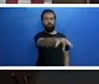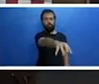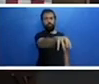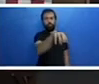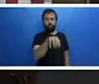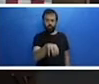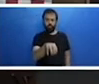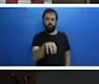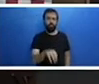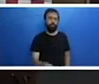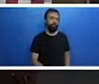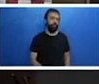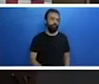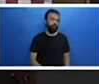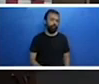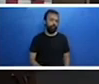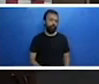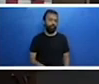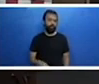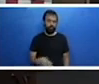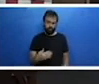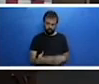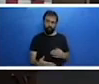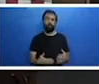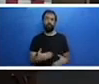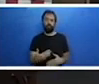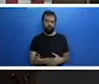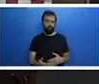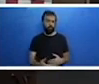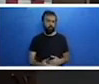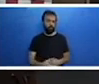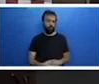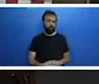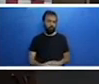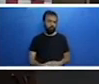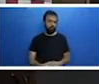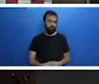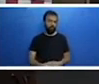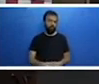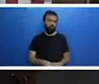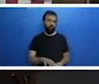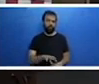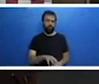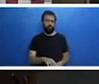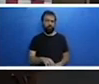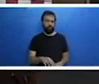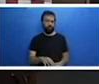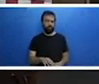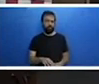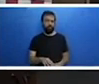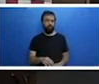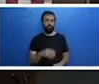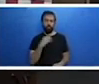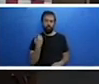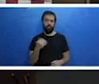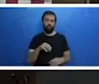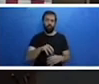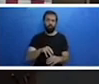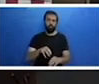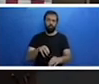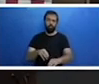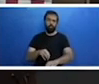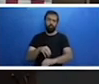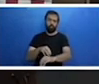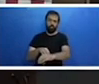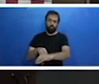branca, uma vez a preta, uma vez a branca, opa, tem que capturar, porque olha, tá lá a casa livre e é